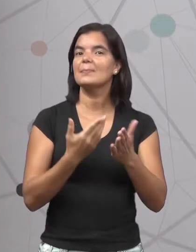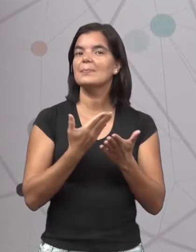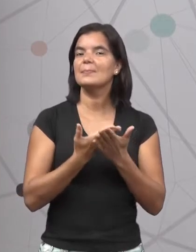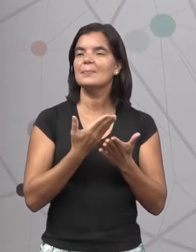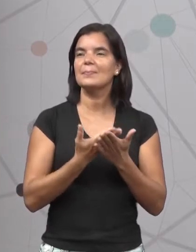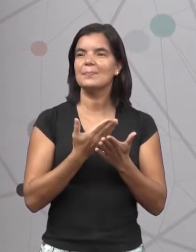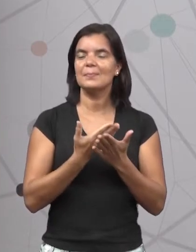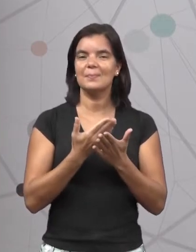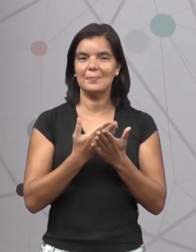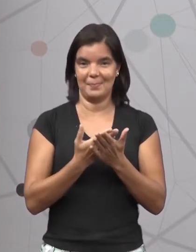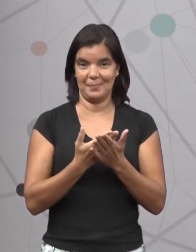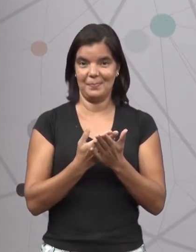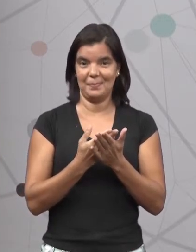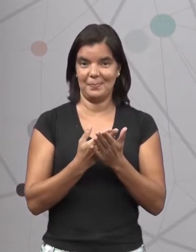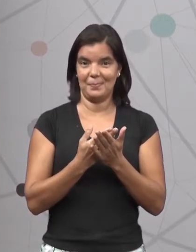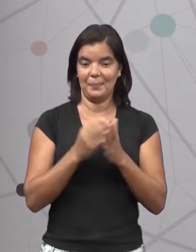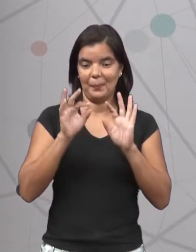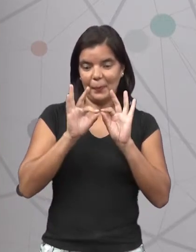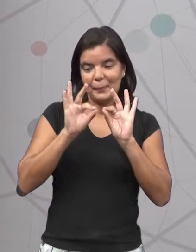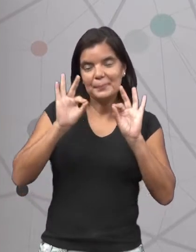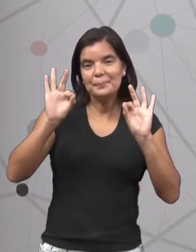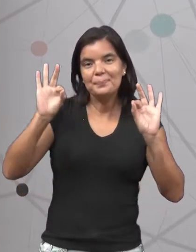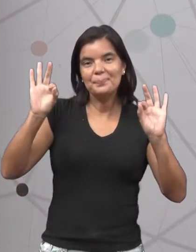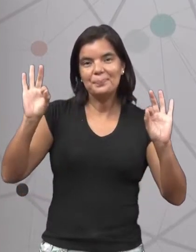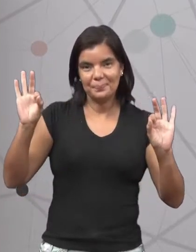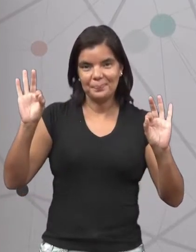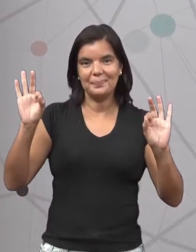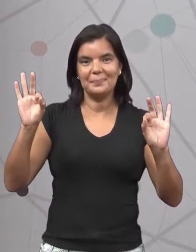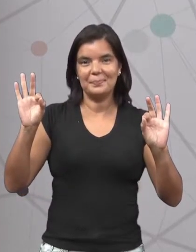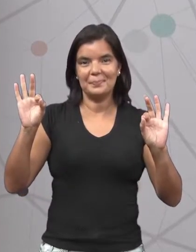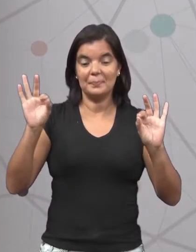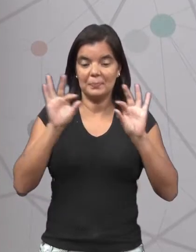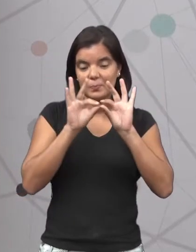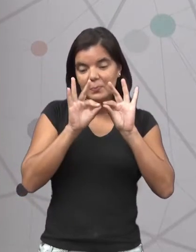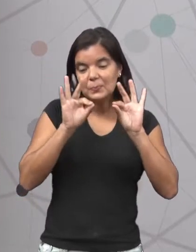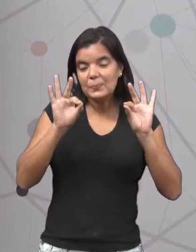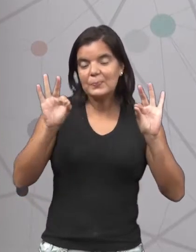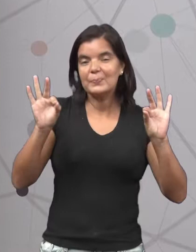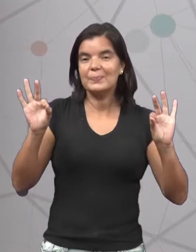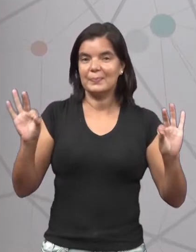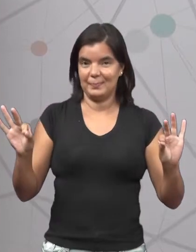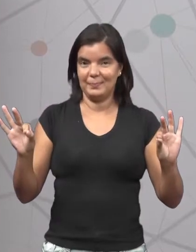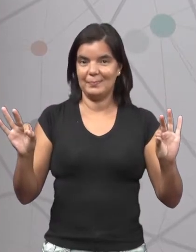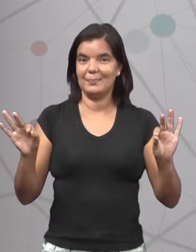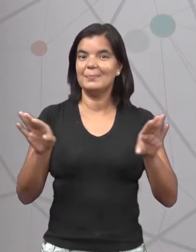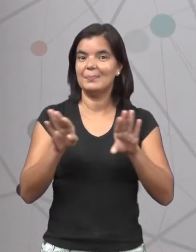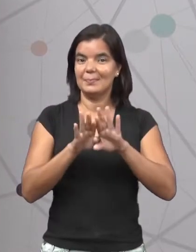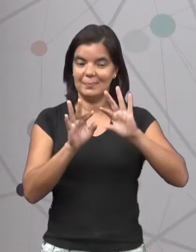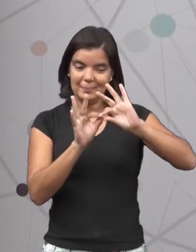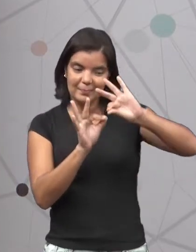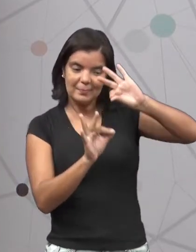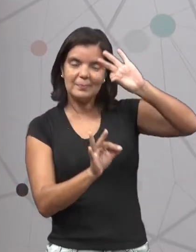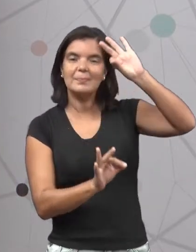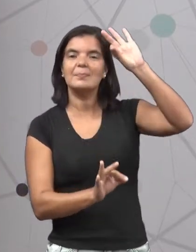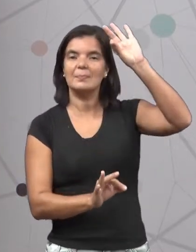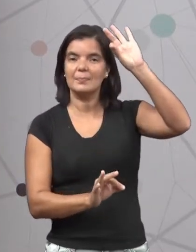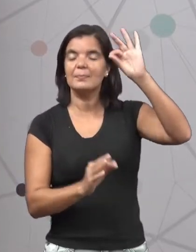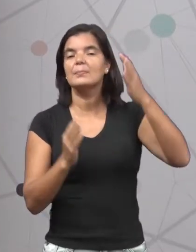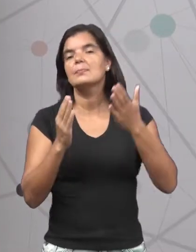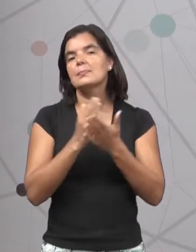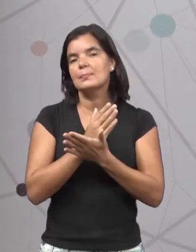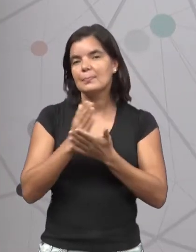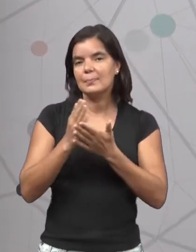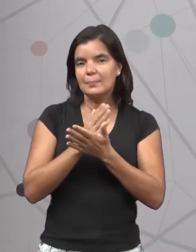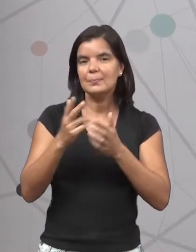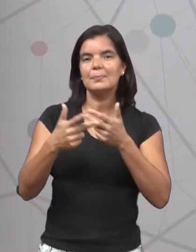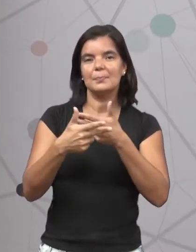estudar sobre medidas de comprimento. O comprimento e a altura que algumas